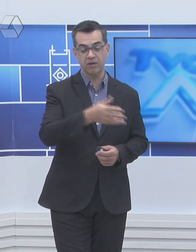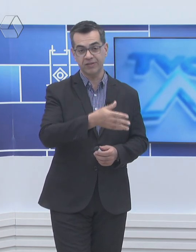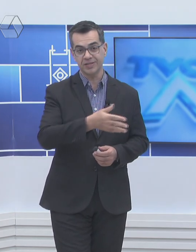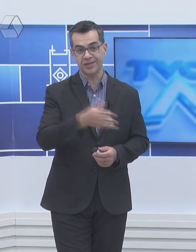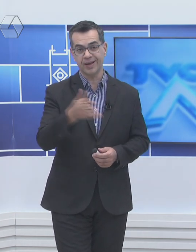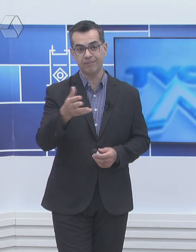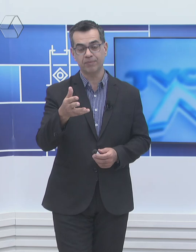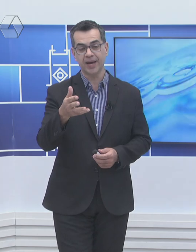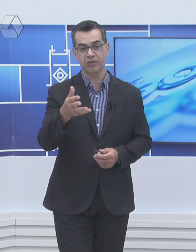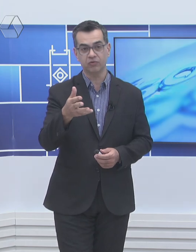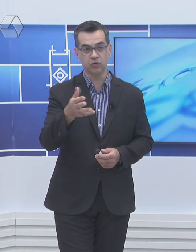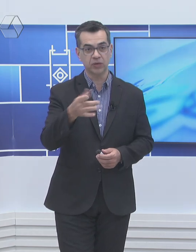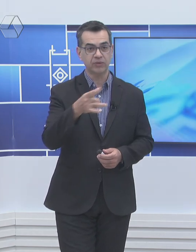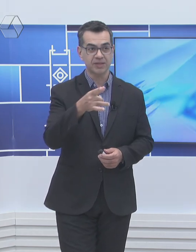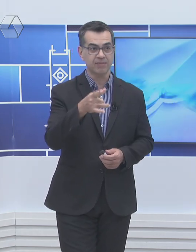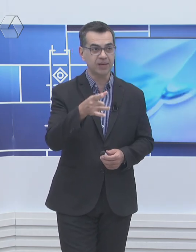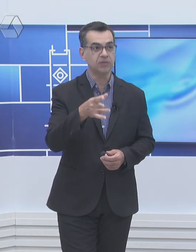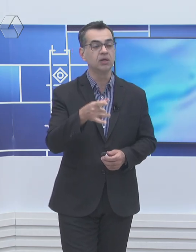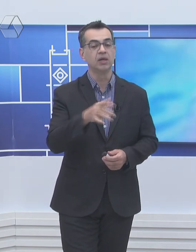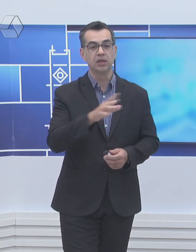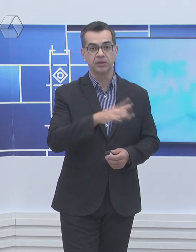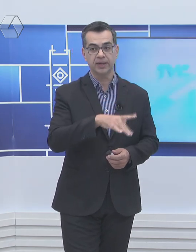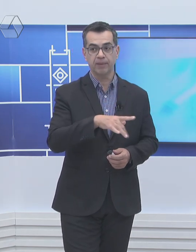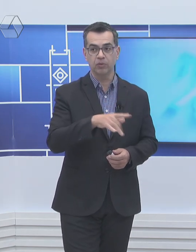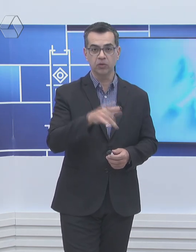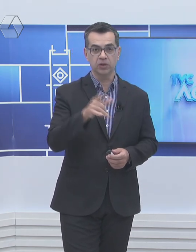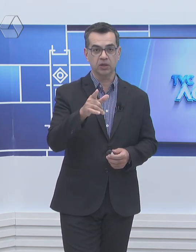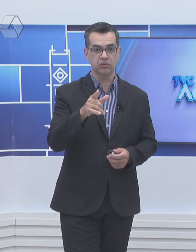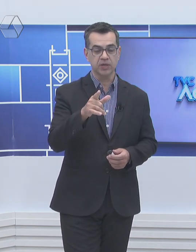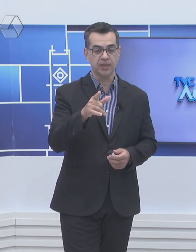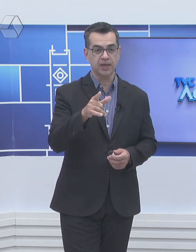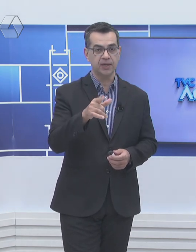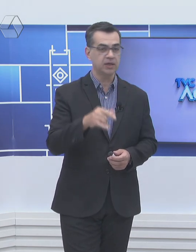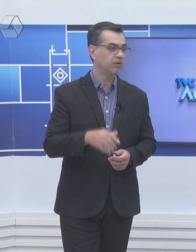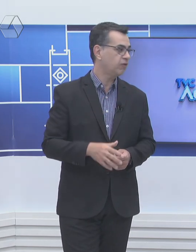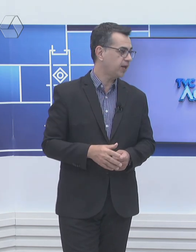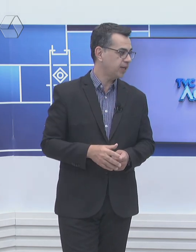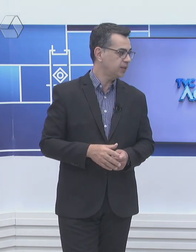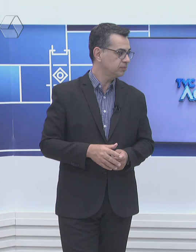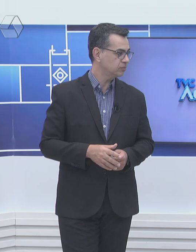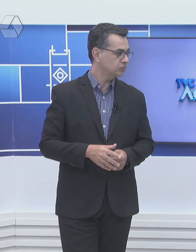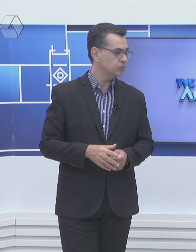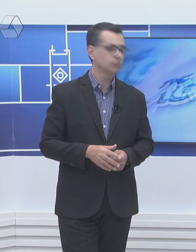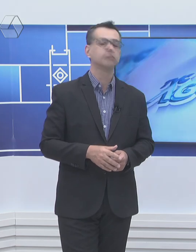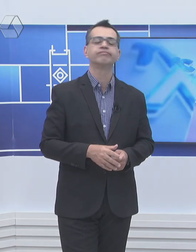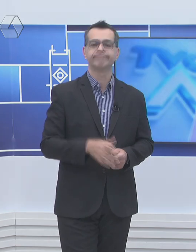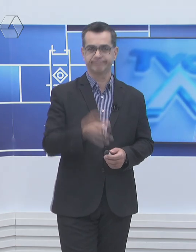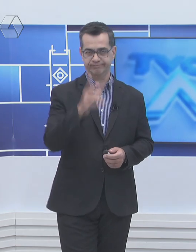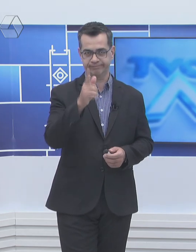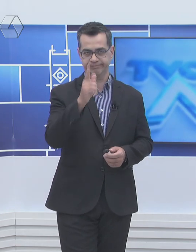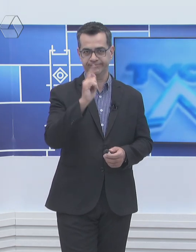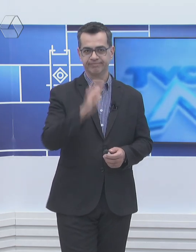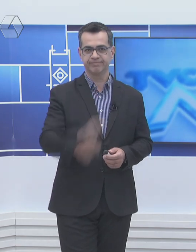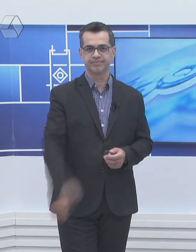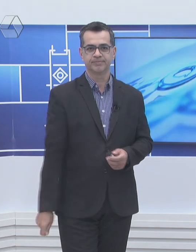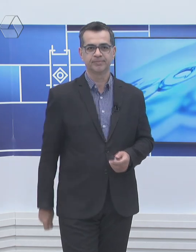de PVC lá pegaram fogo. Não tá sabendo? Daqui a pouco, então, não sai daí. Que vem aí? Pulseira de